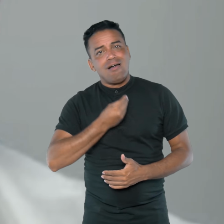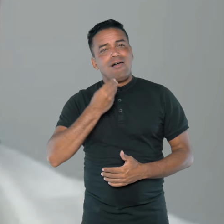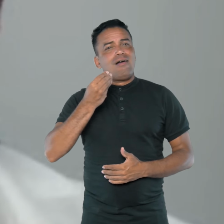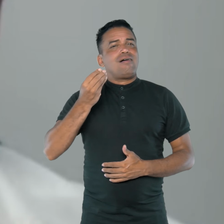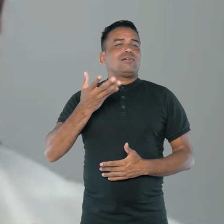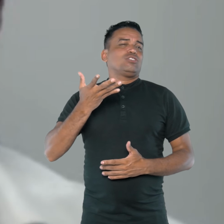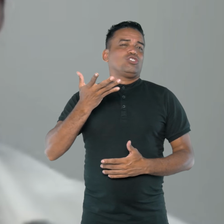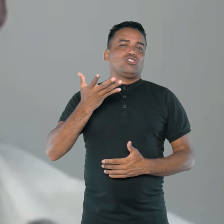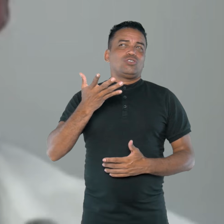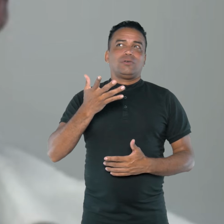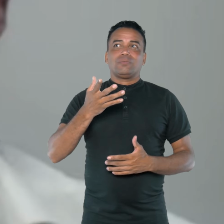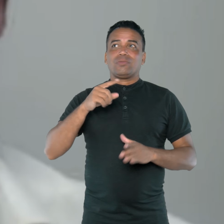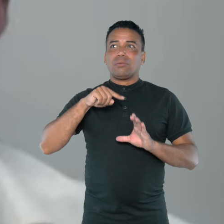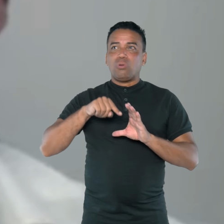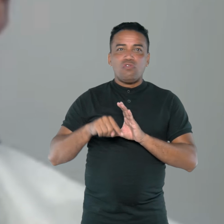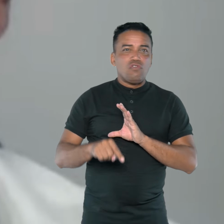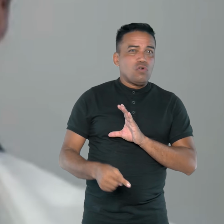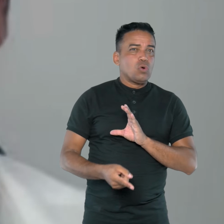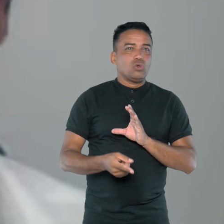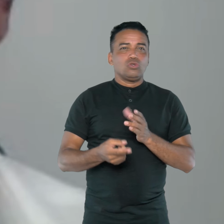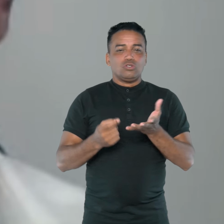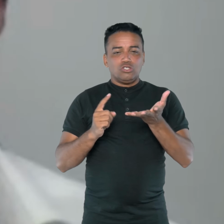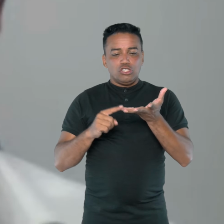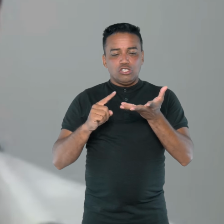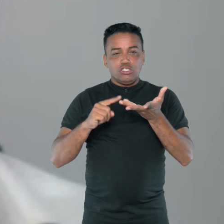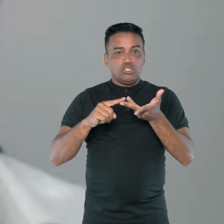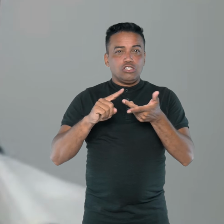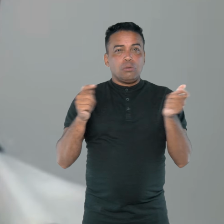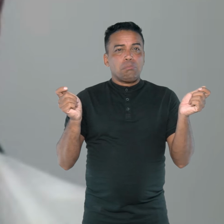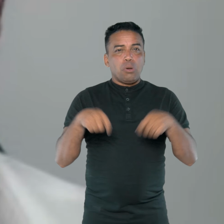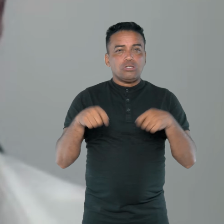imersos, né, nas possibilidades